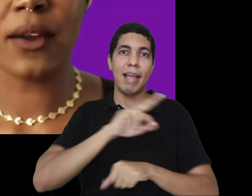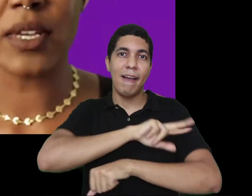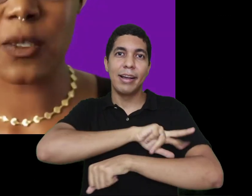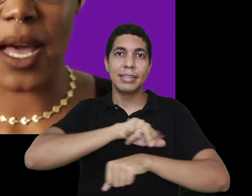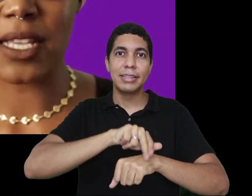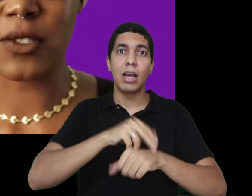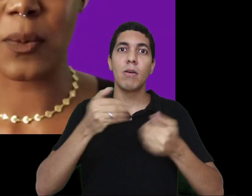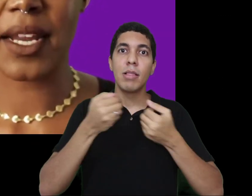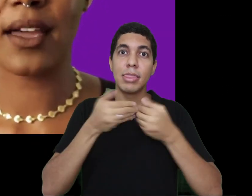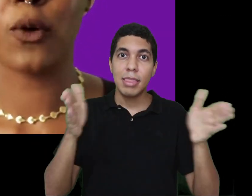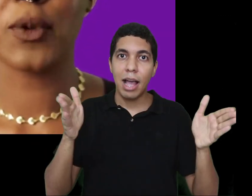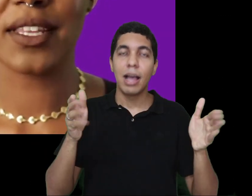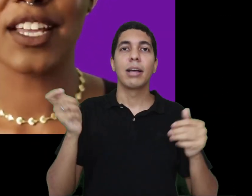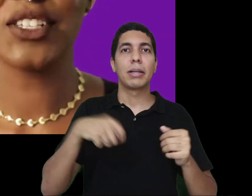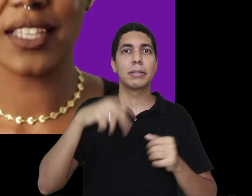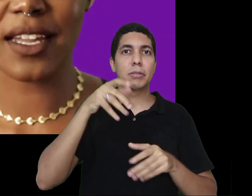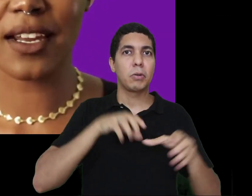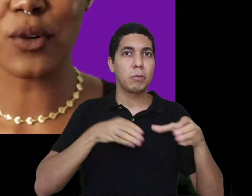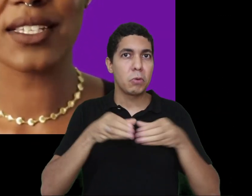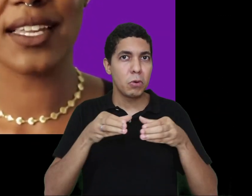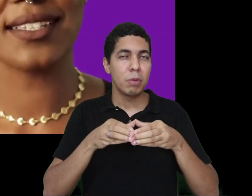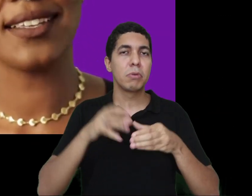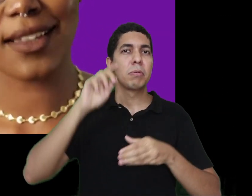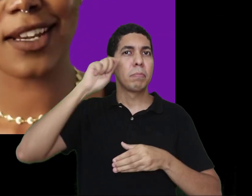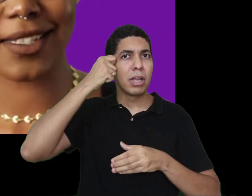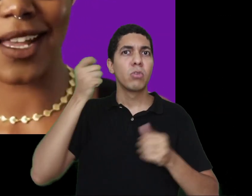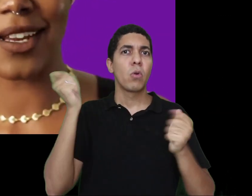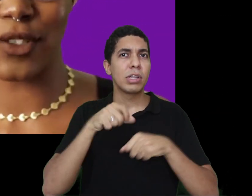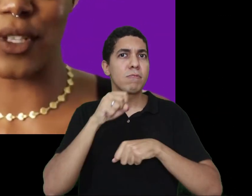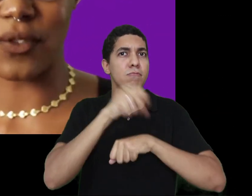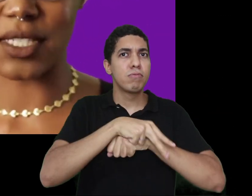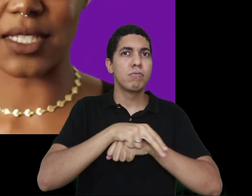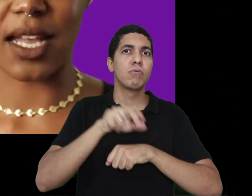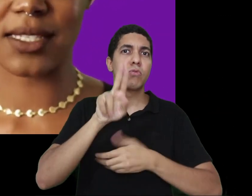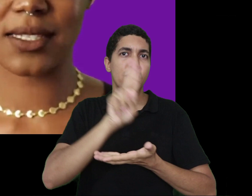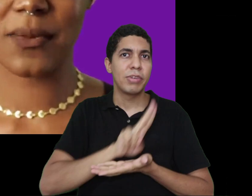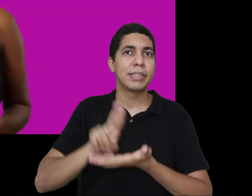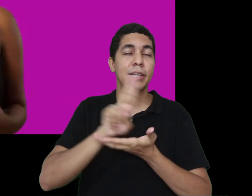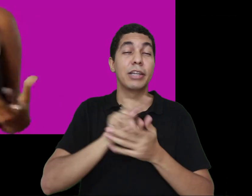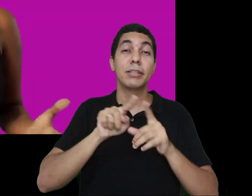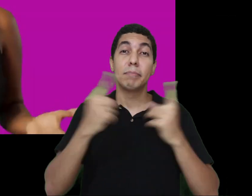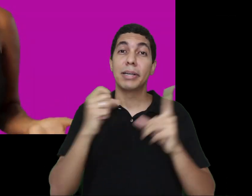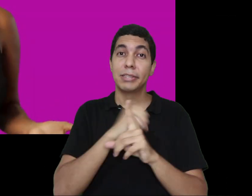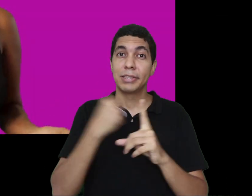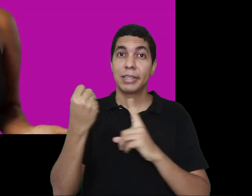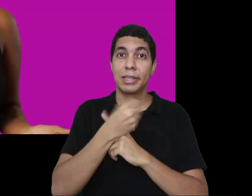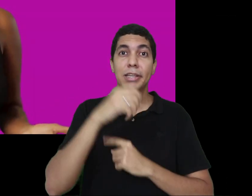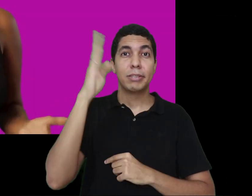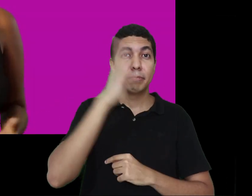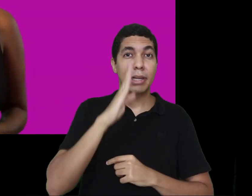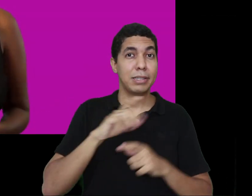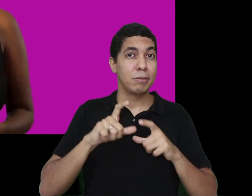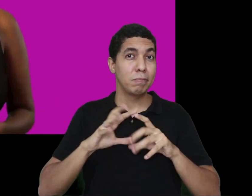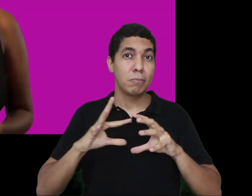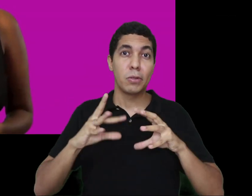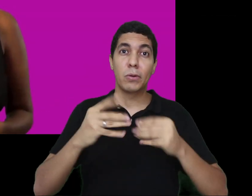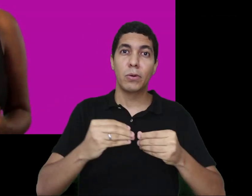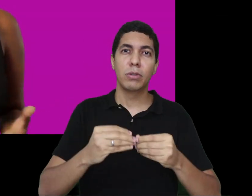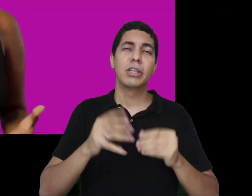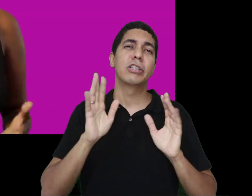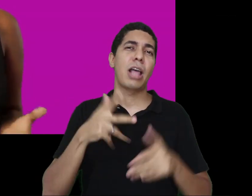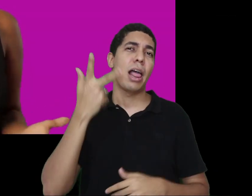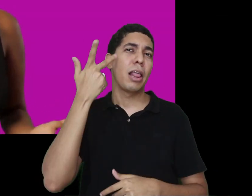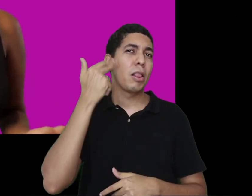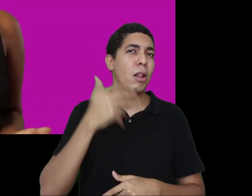que abriram espaço para que a comunidade negra conseguisse ingressar nas universidades. Mas a sociedade brasileira, como um todo,